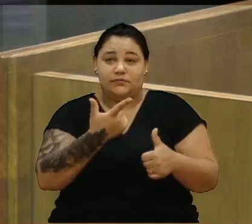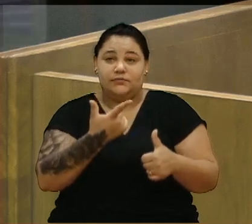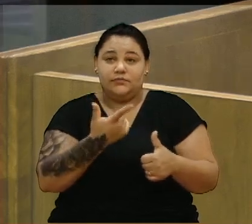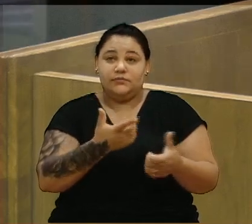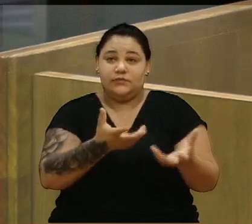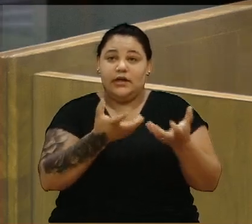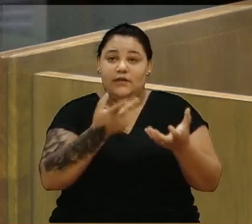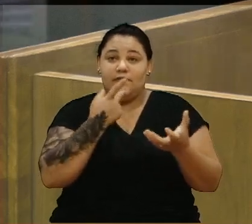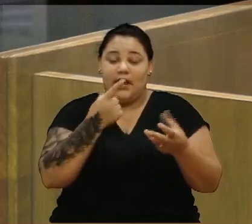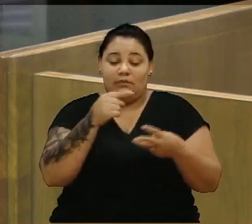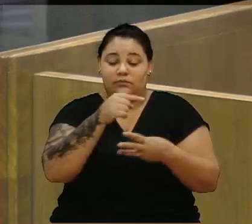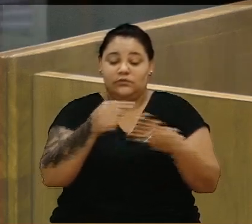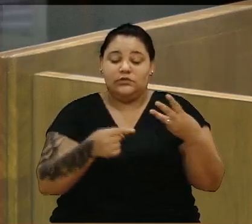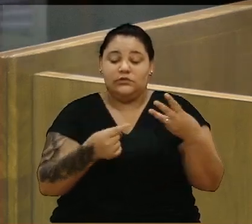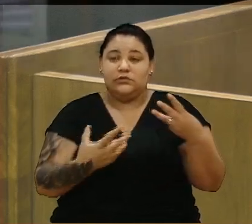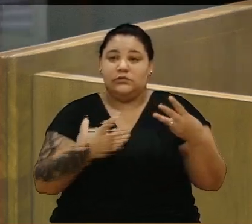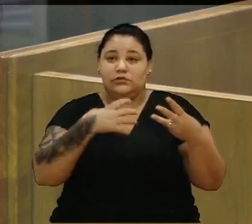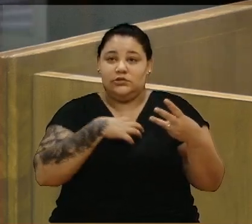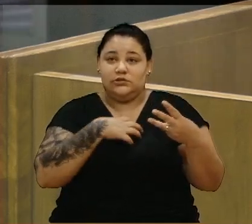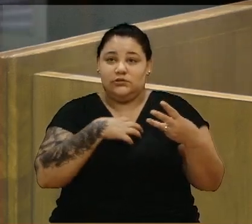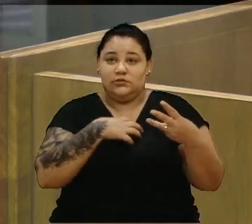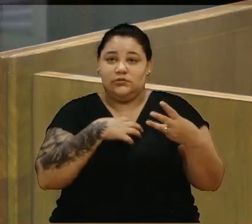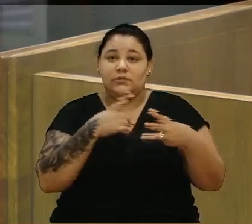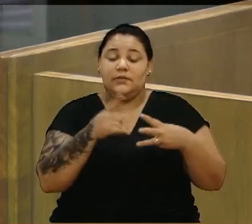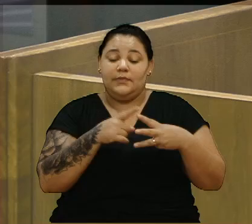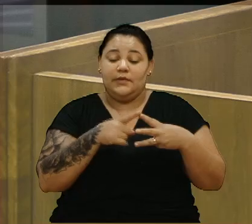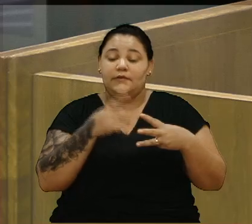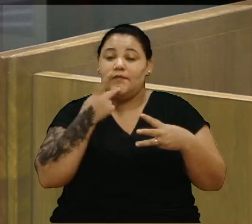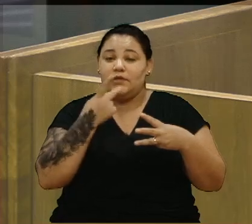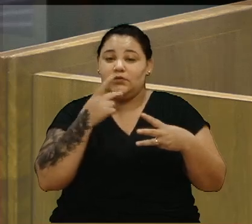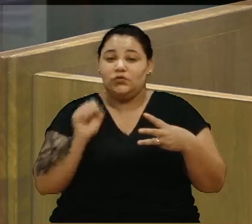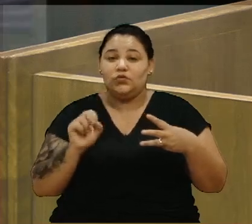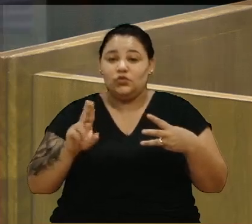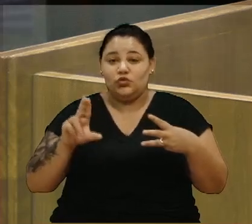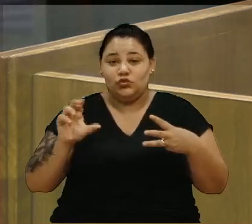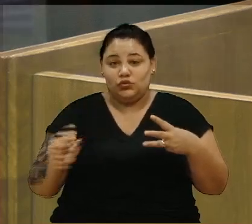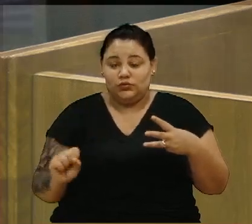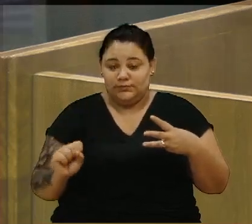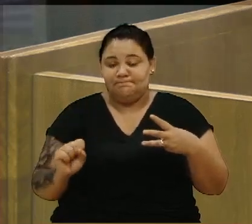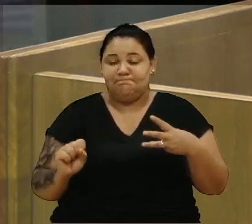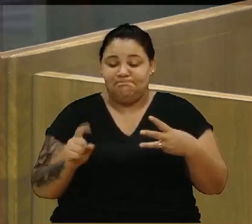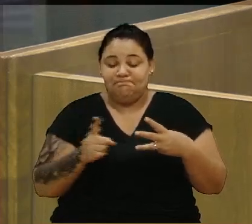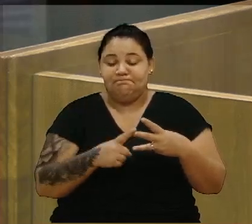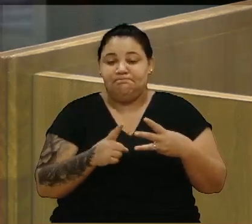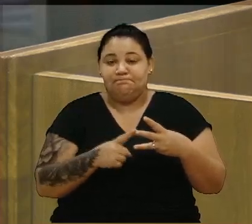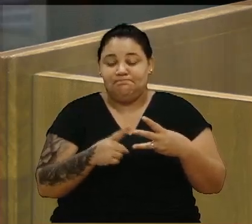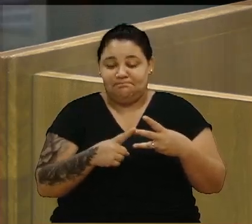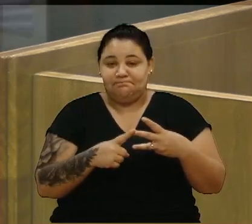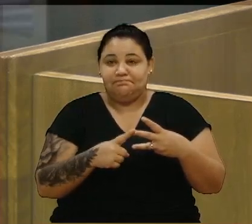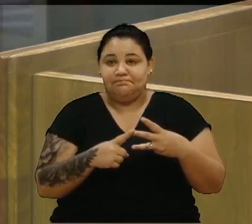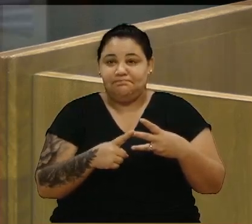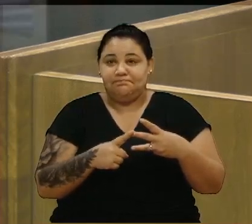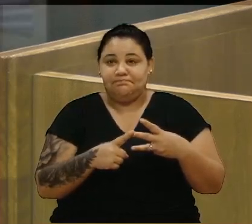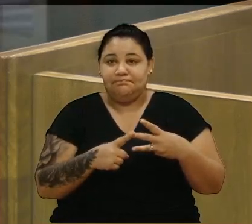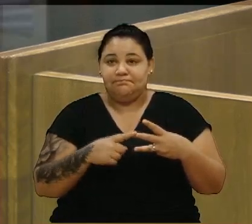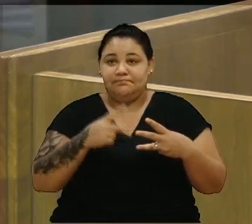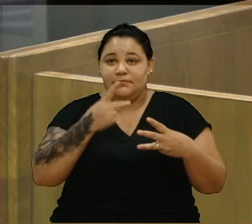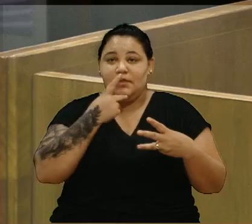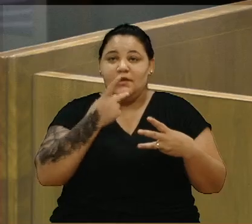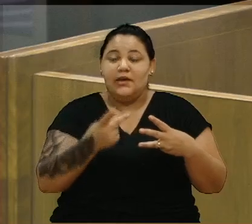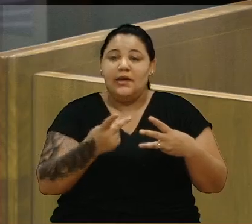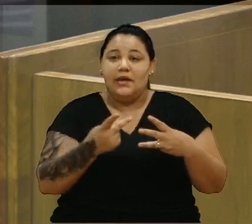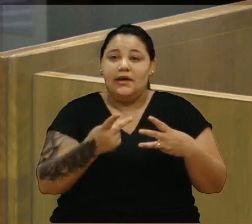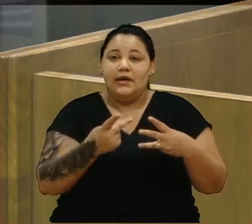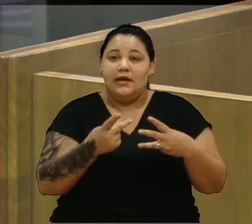de 3 formas, né? Primeiro, falando, sim, sobre o Sistema Único de Saúde. No segundo momento, eu quero falar, inclusive, sobre uma possibilidade que o